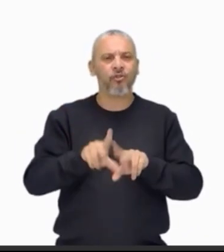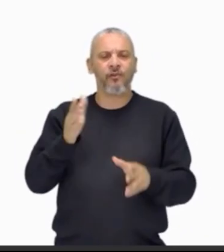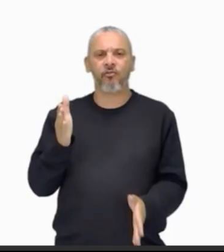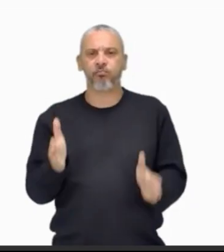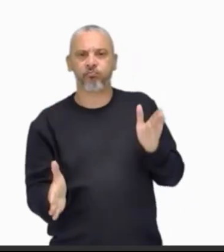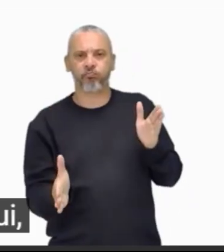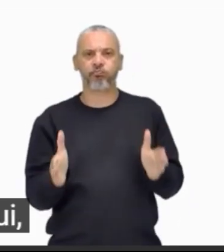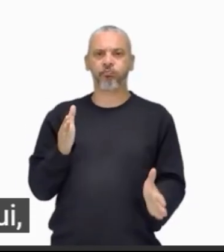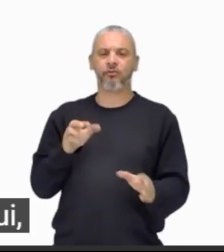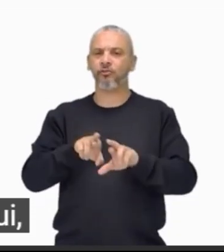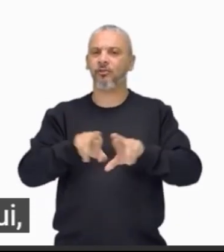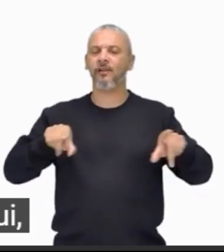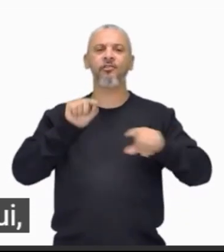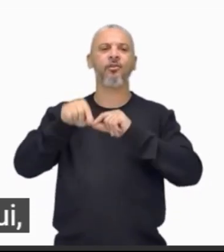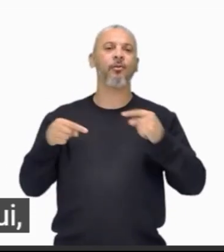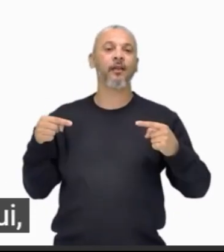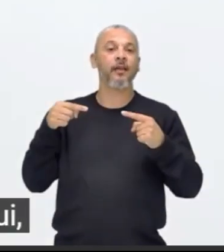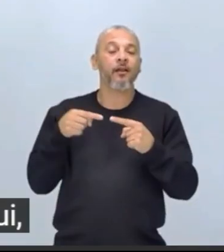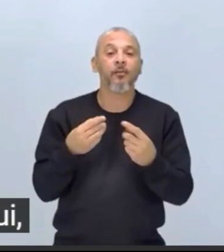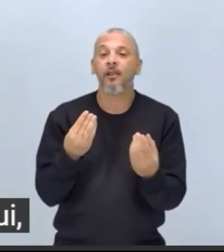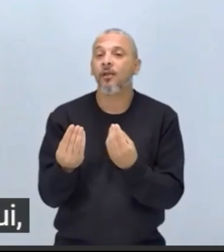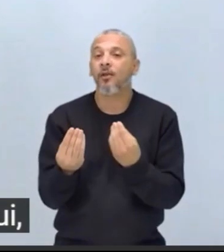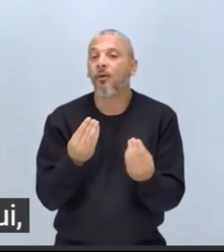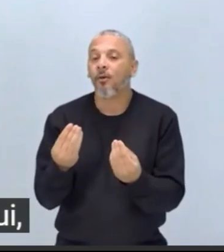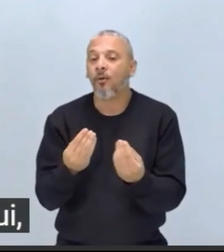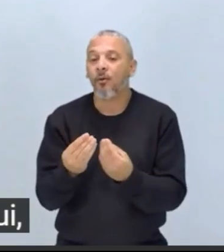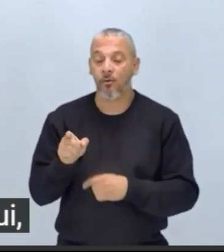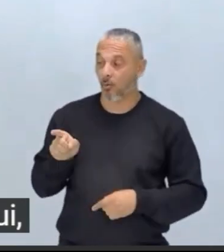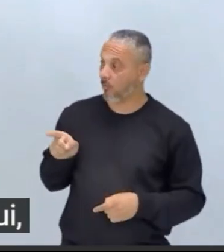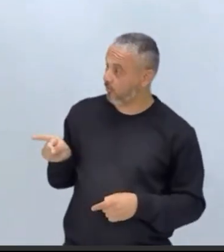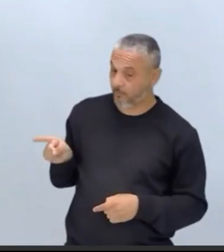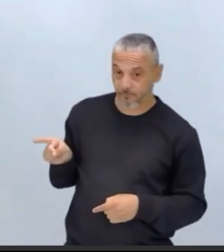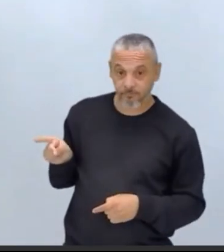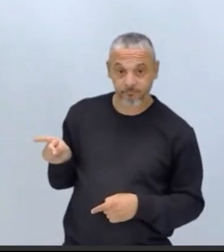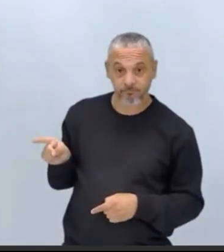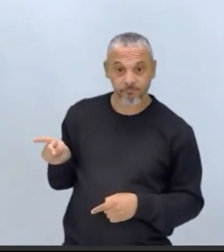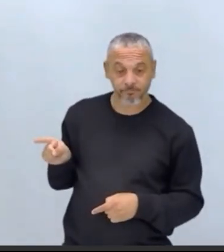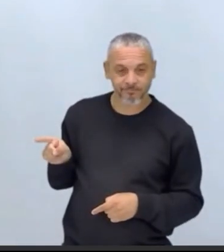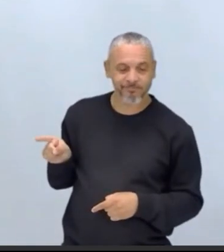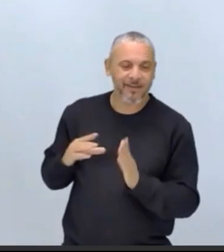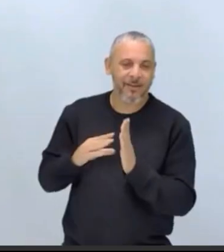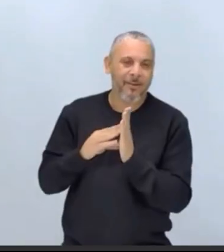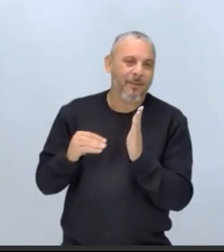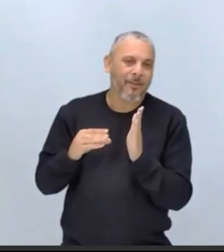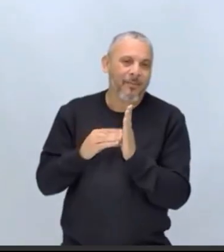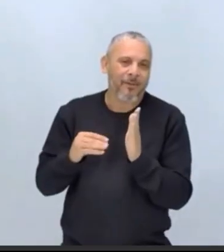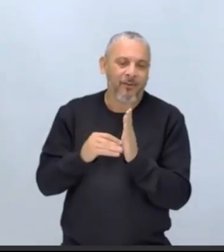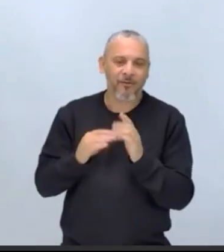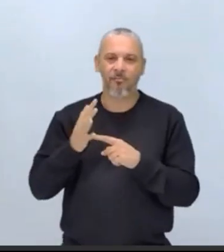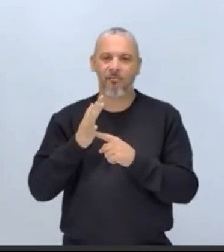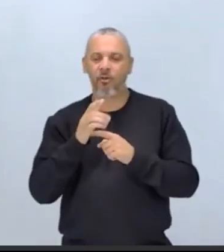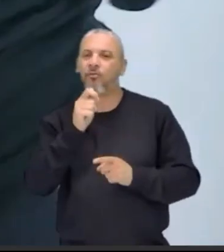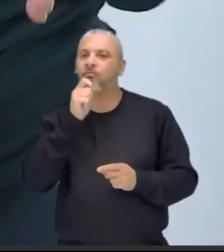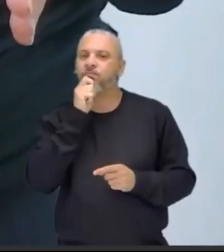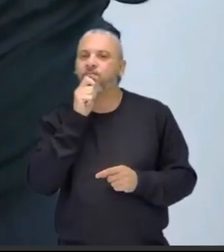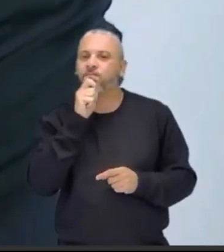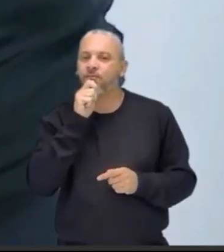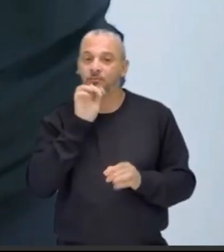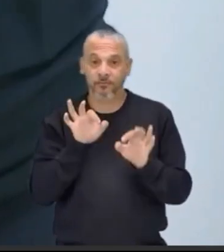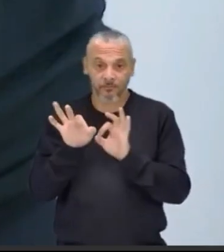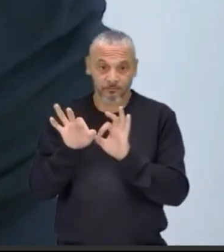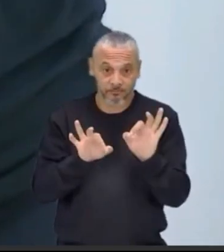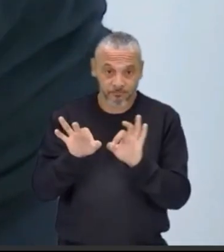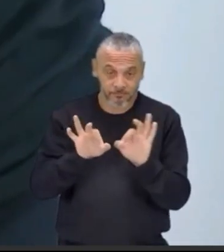para o robô moderno, como que a gente saiu disso daqui, que é uma peça que não tem motores, nem tem